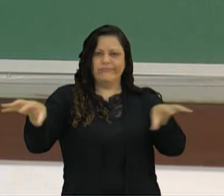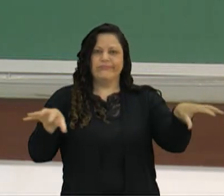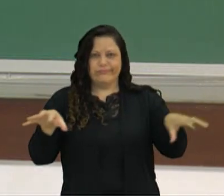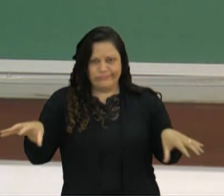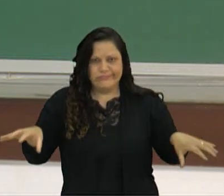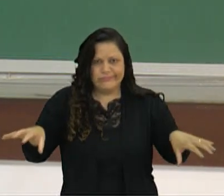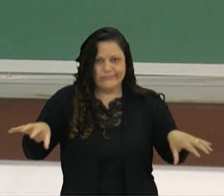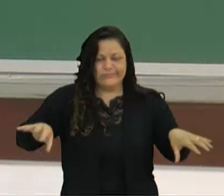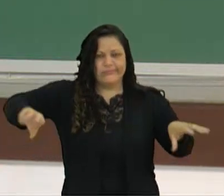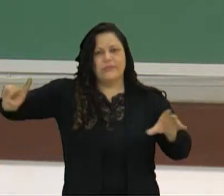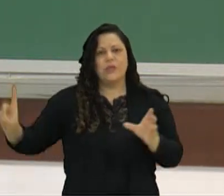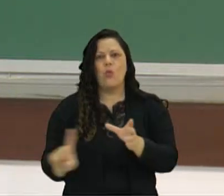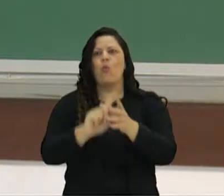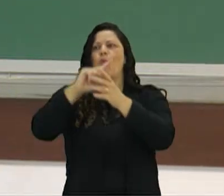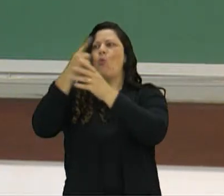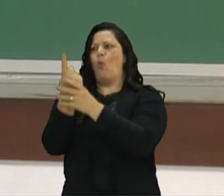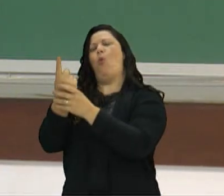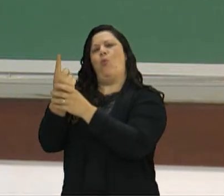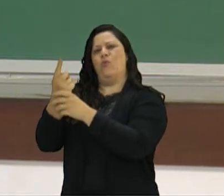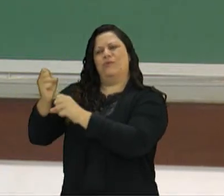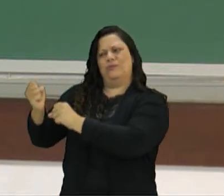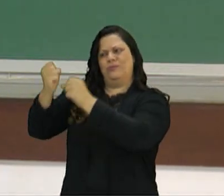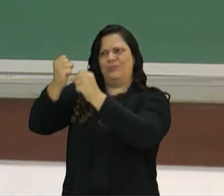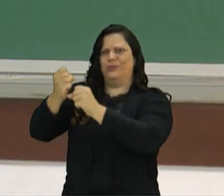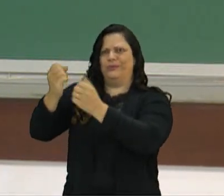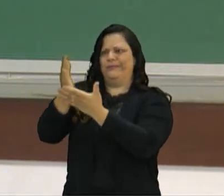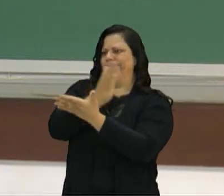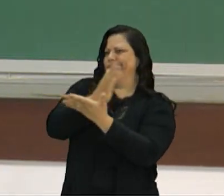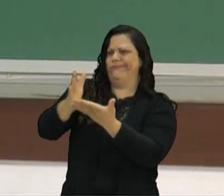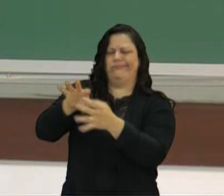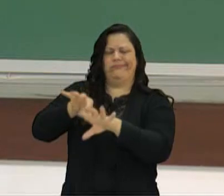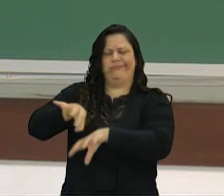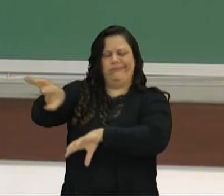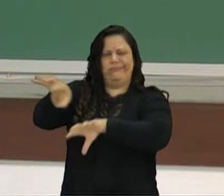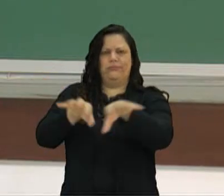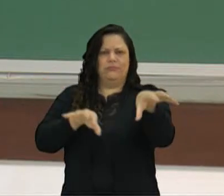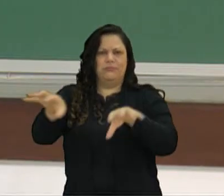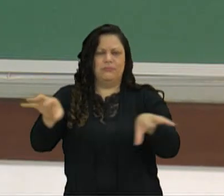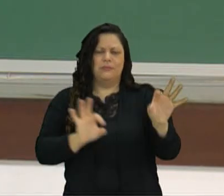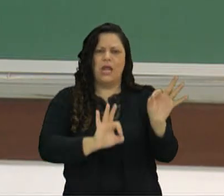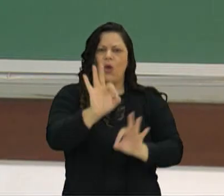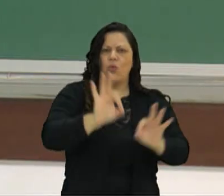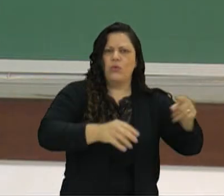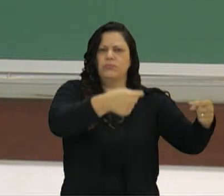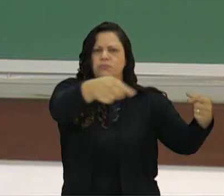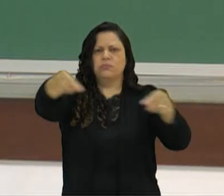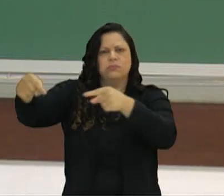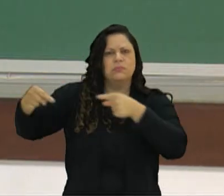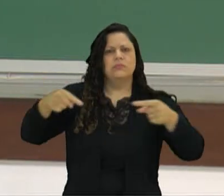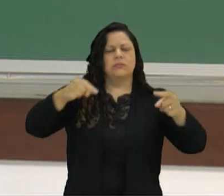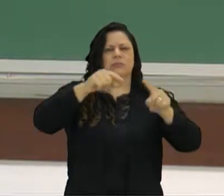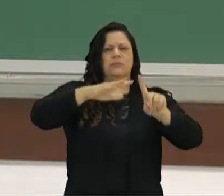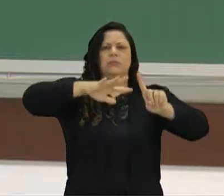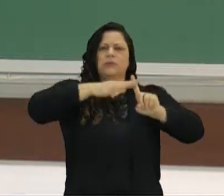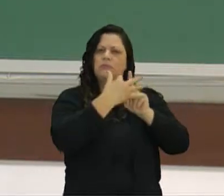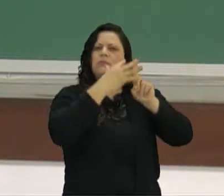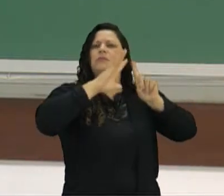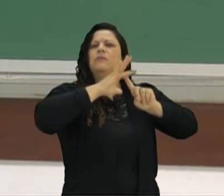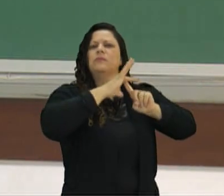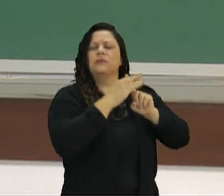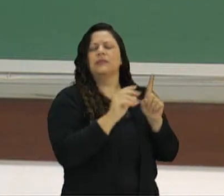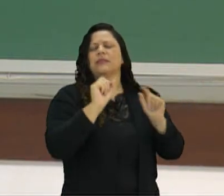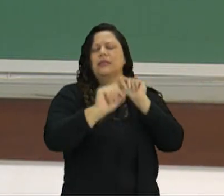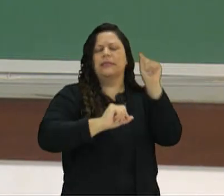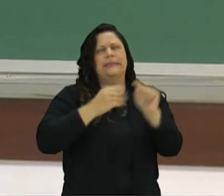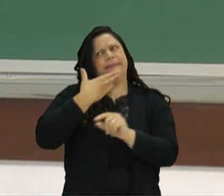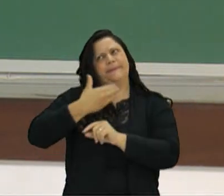descentralizar o poder para que a organização da política, a organização da sociedade seja muito